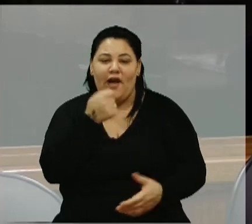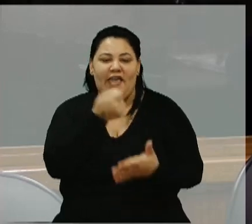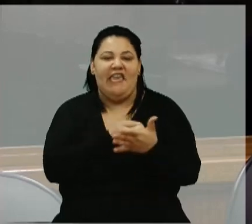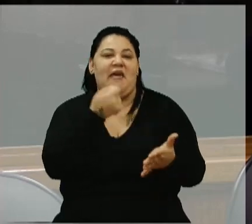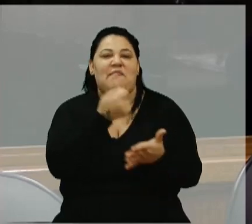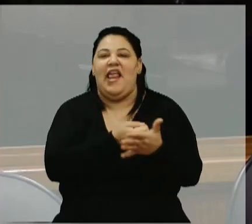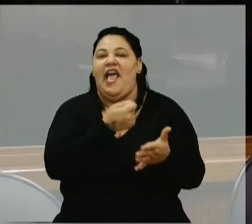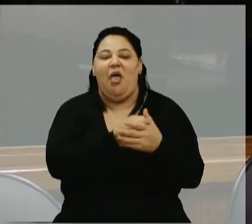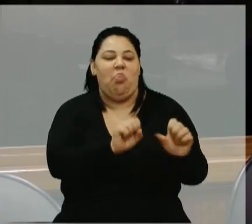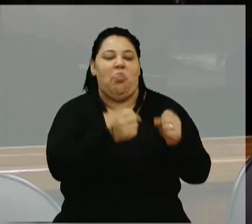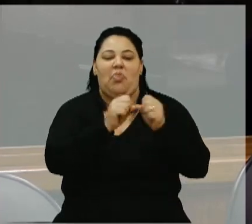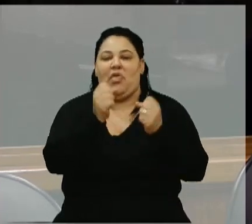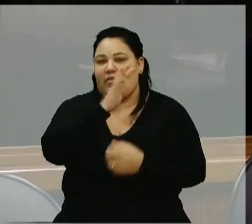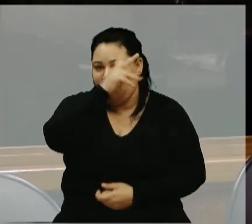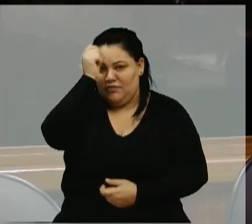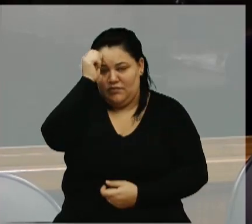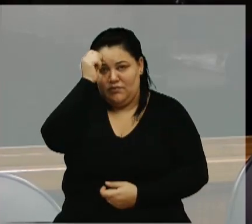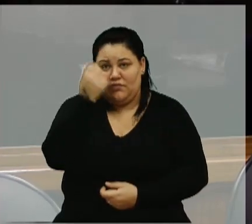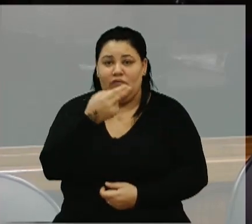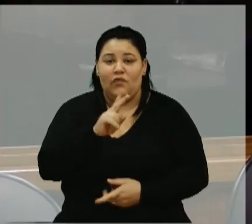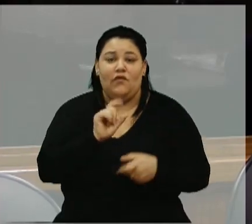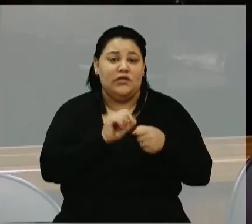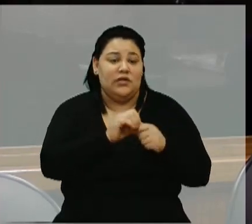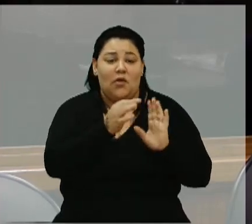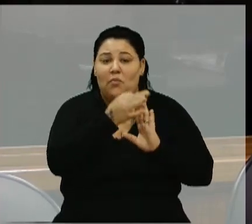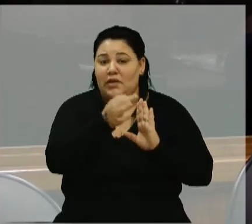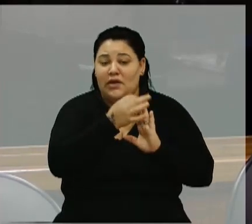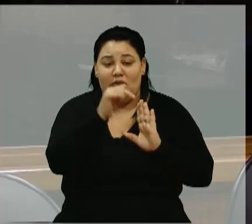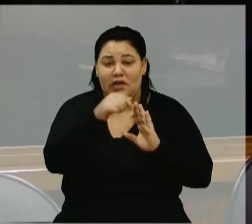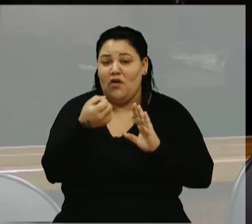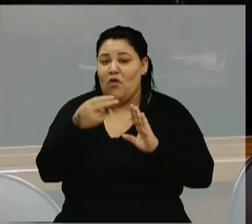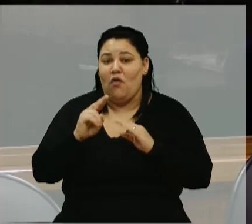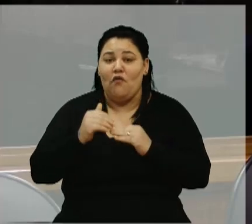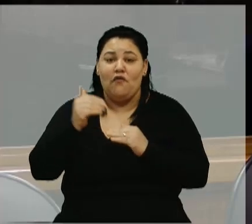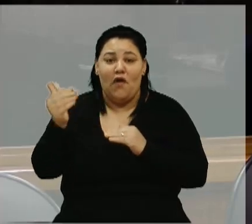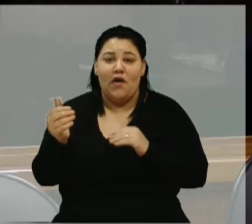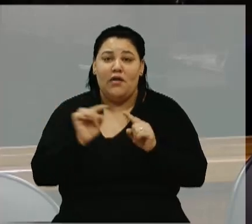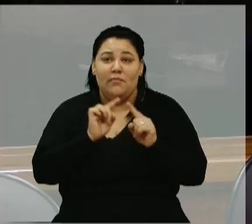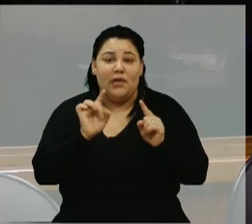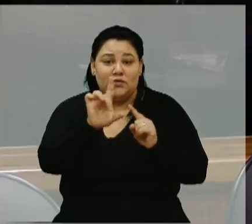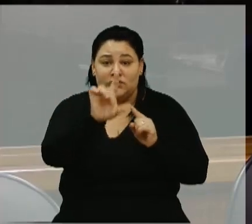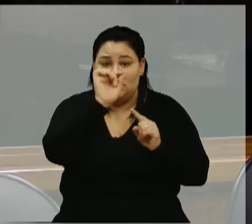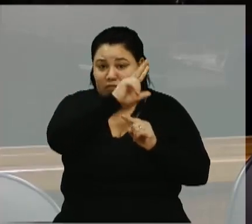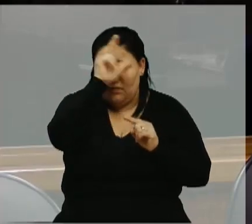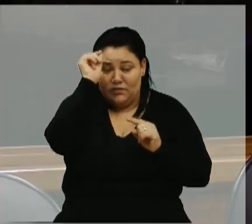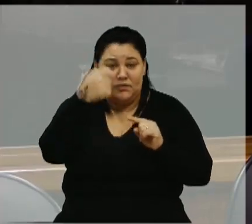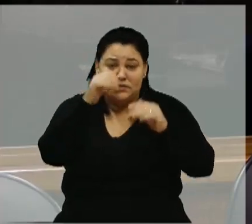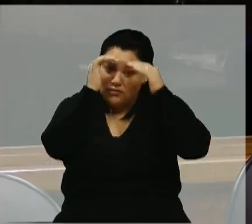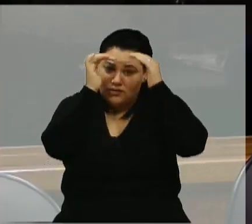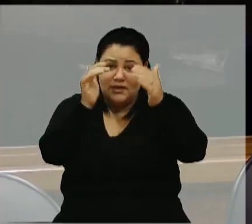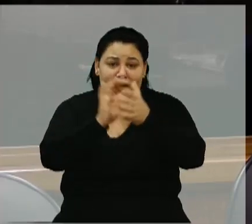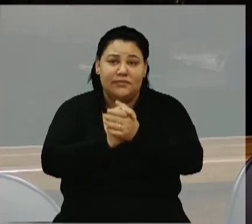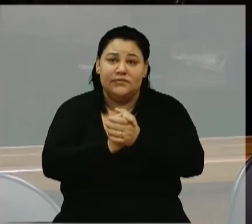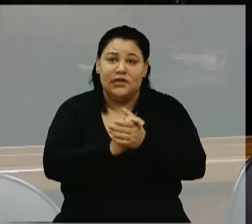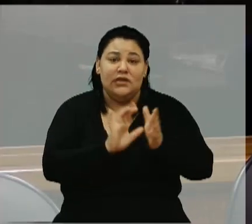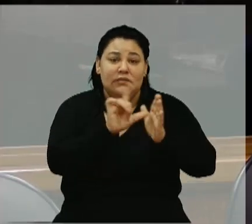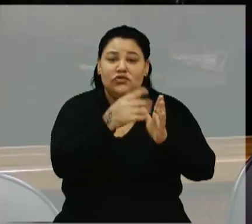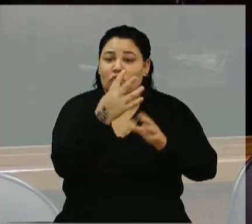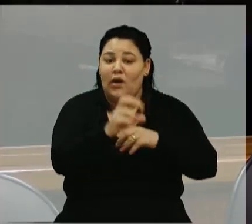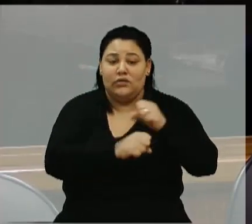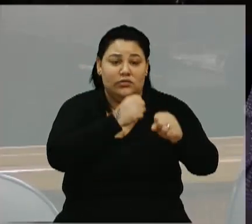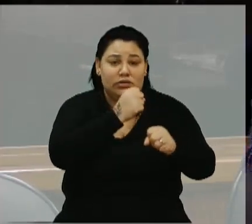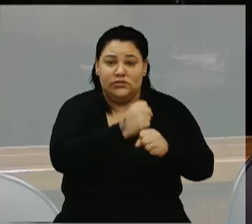Pelo contrário, vou fazer a oposição aqui ou fora, mas o senhor, enquanto prefeito eleito democraticamente, eu vou respeitar. E depois de 4